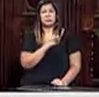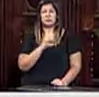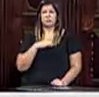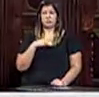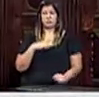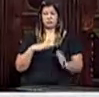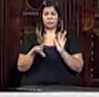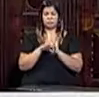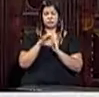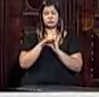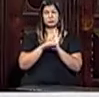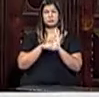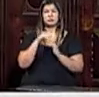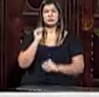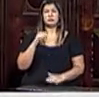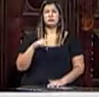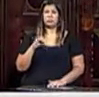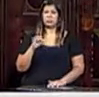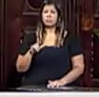da Lei Candir,